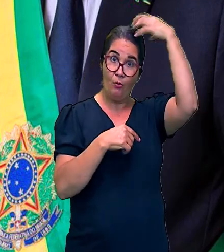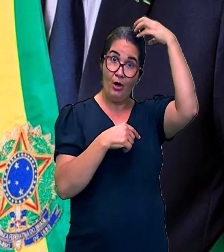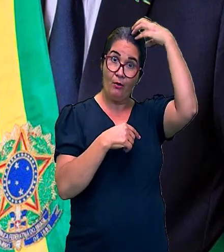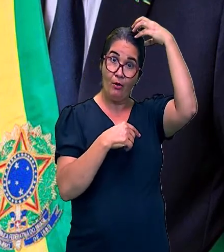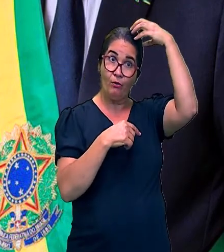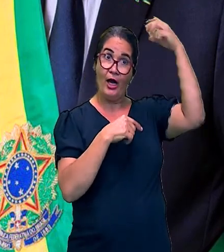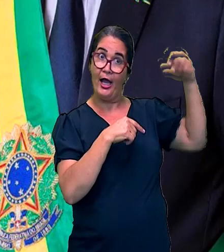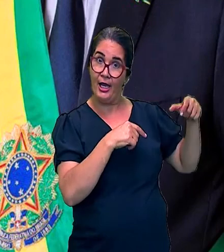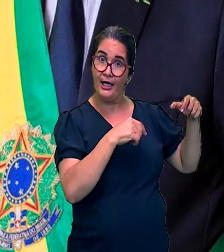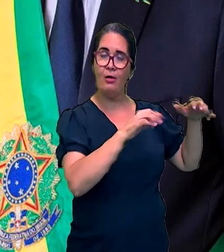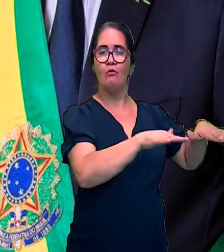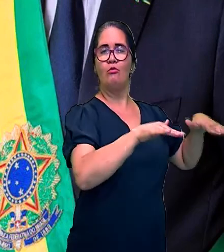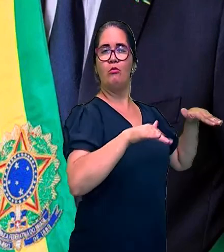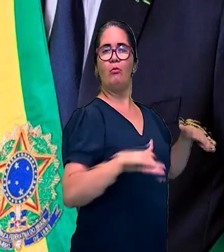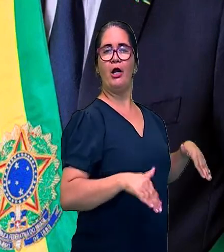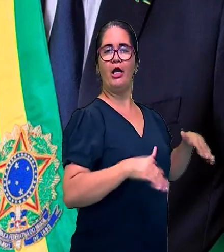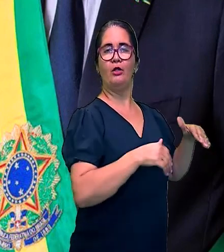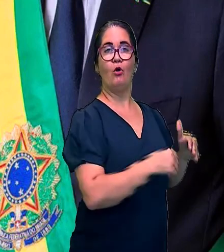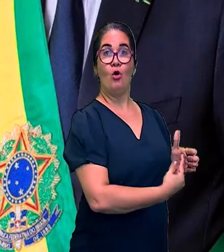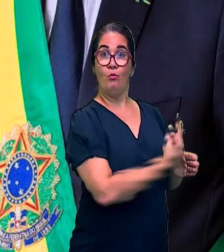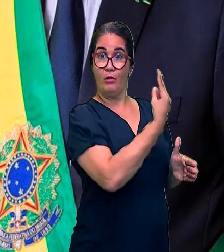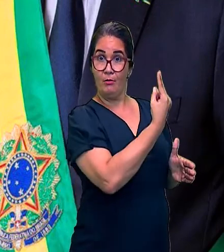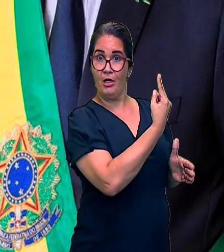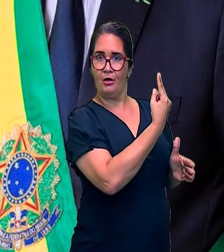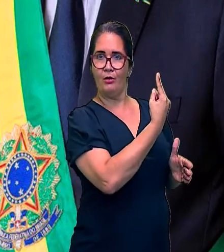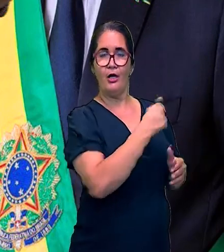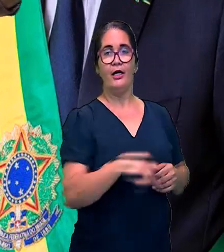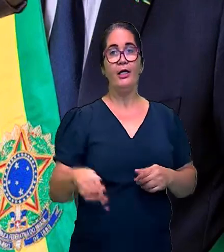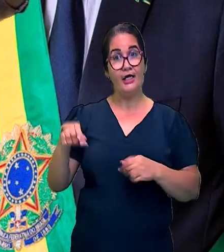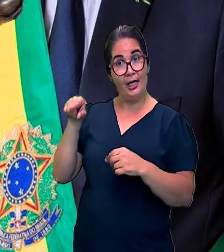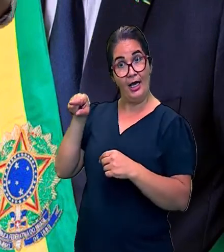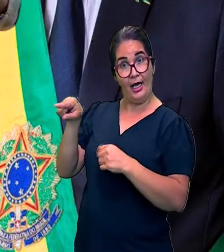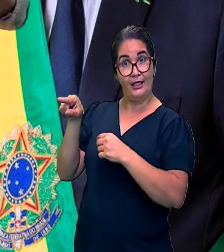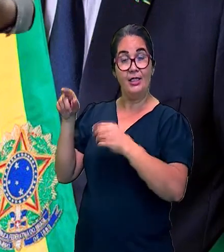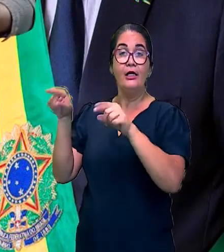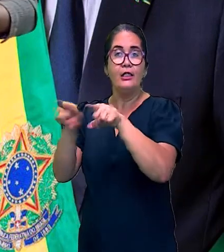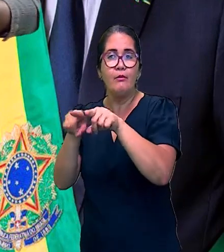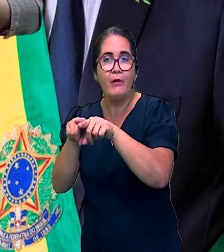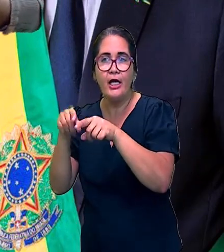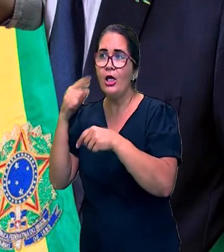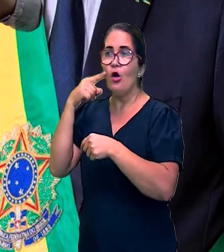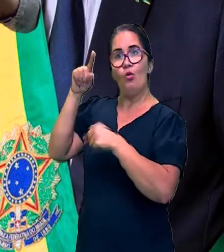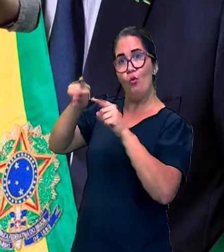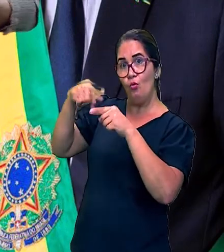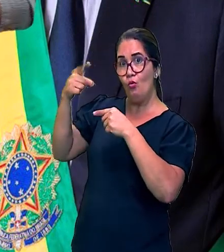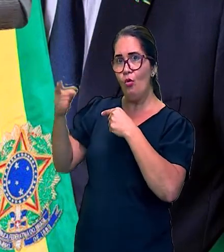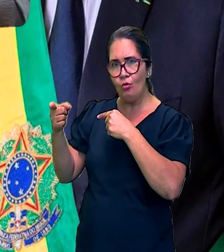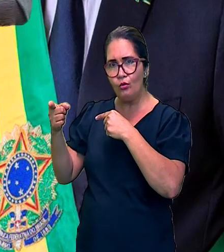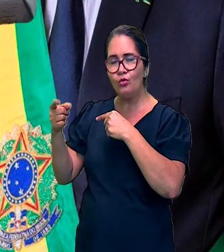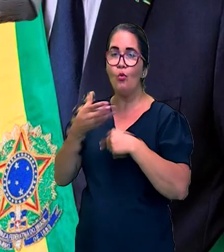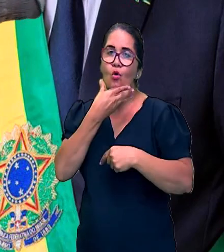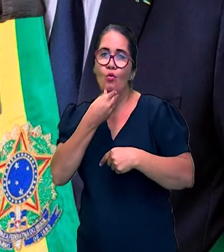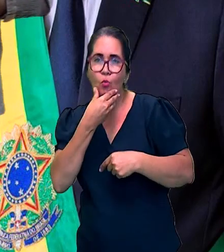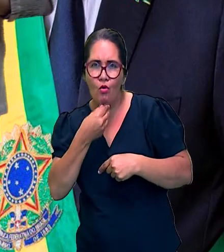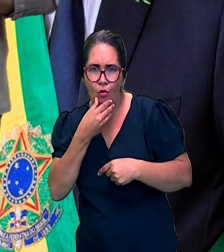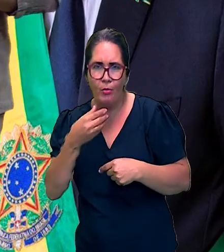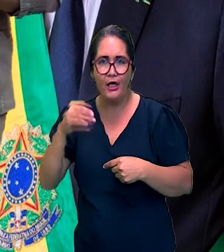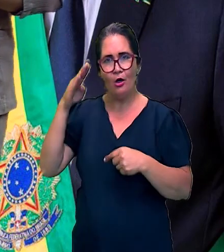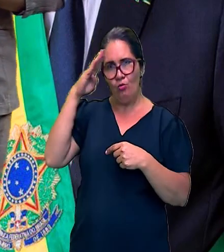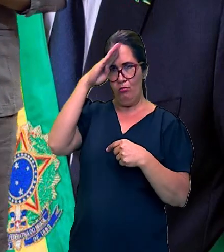outra do atual presidente do Brasil, para demonstrar como que funcionava o poder político da